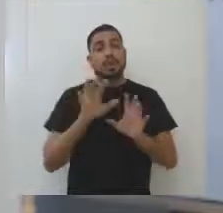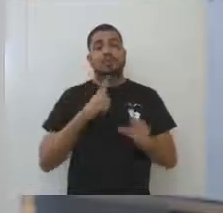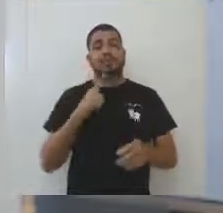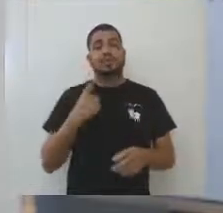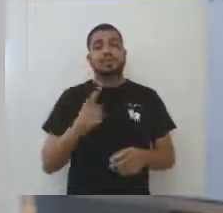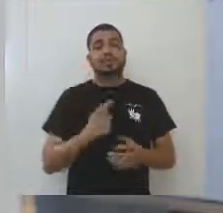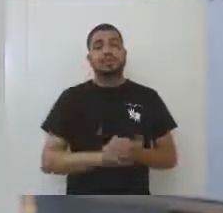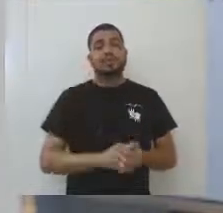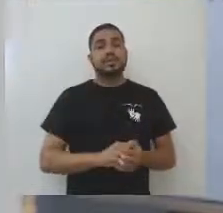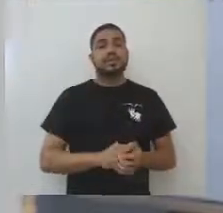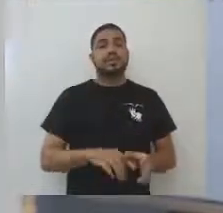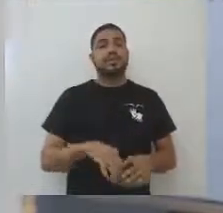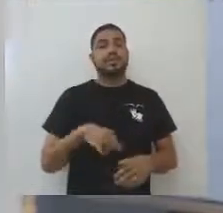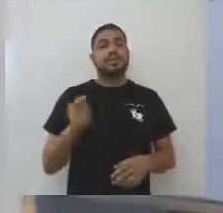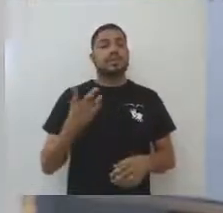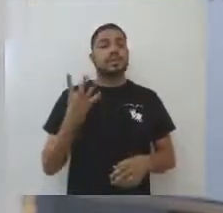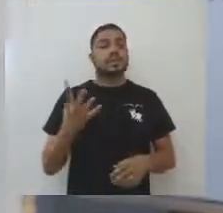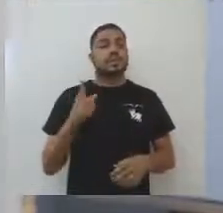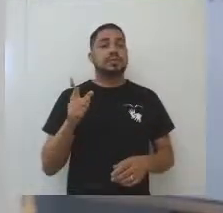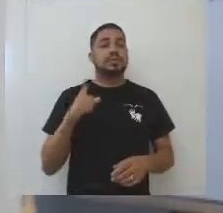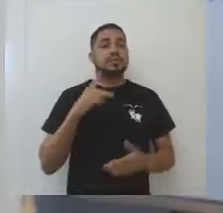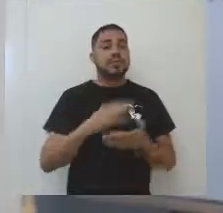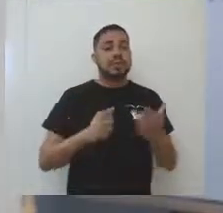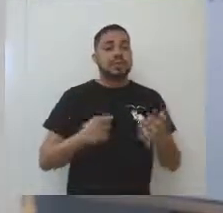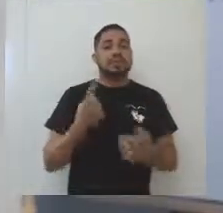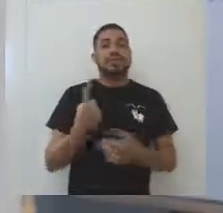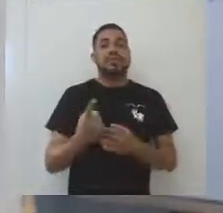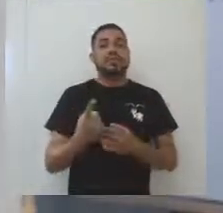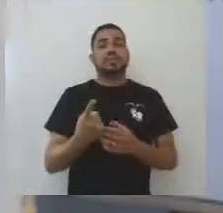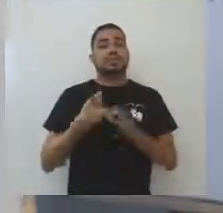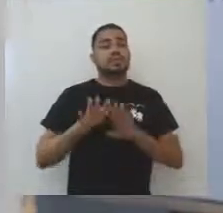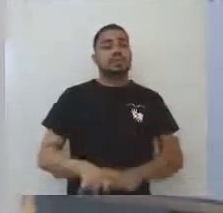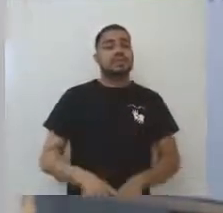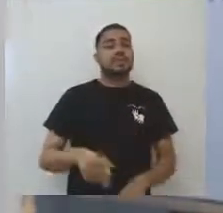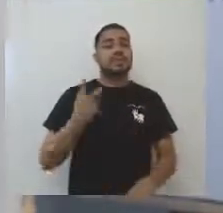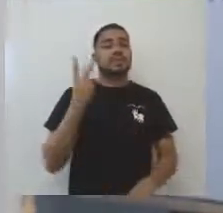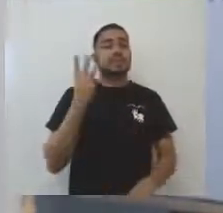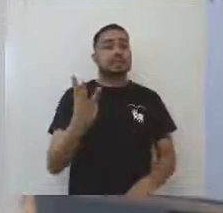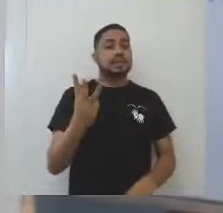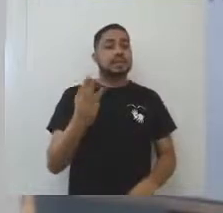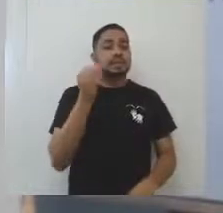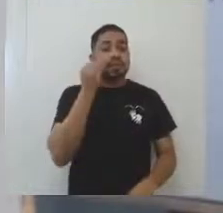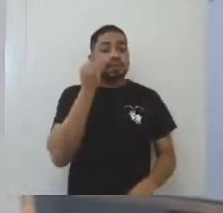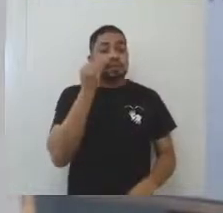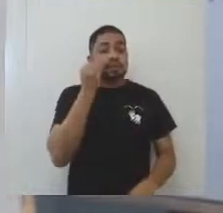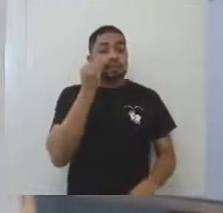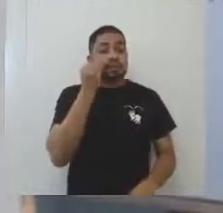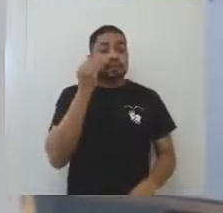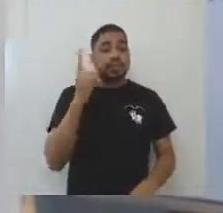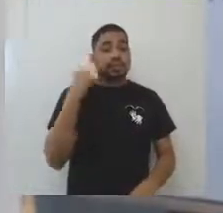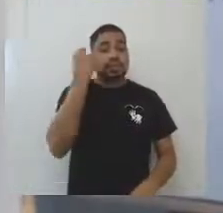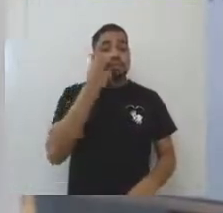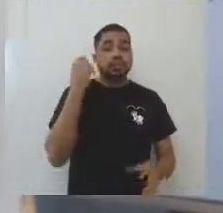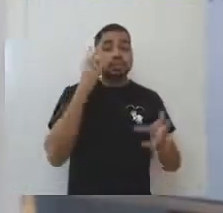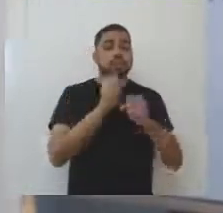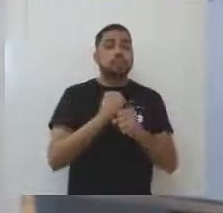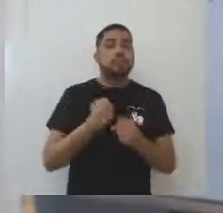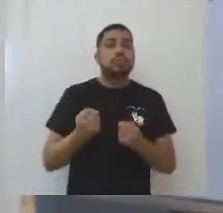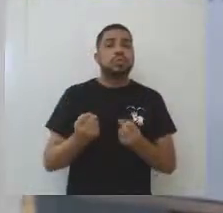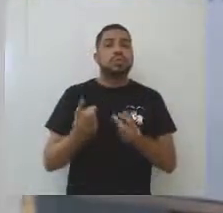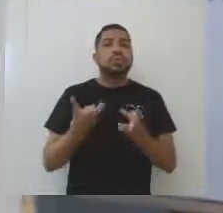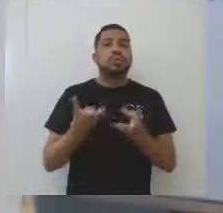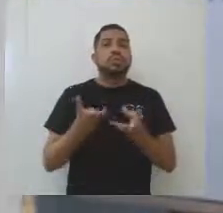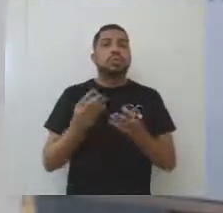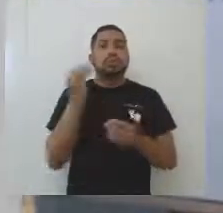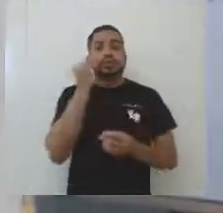mais. Das 4, você tira uma, sobra 3. Das 3 possibilidades que ele tem de ter olho escuro, quantas